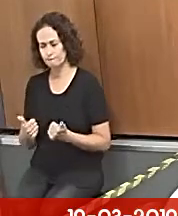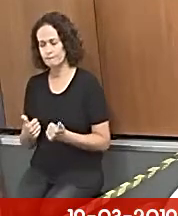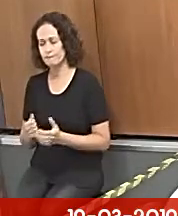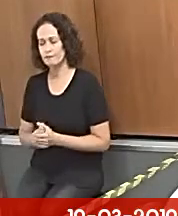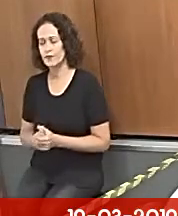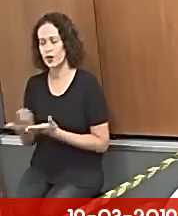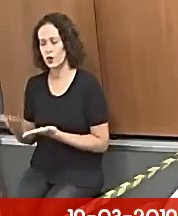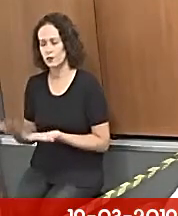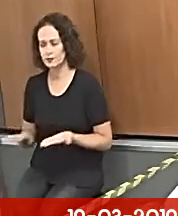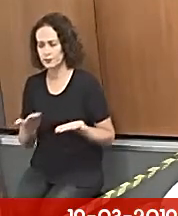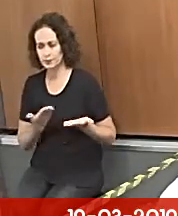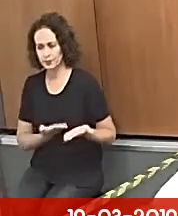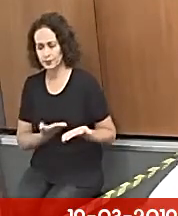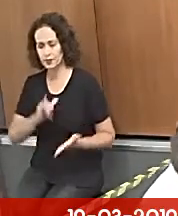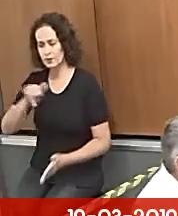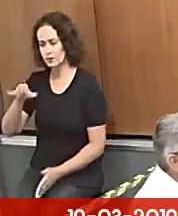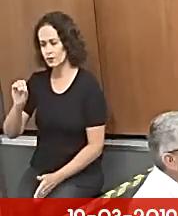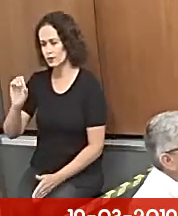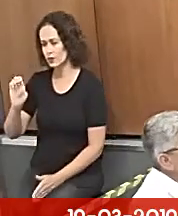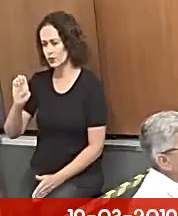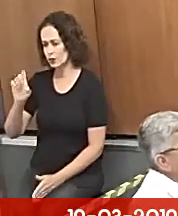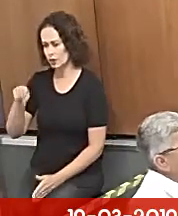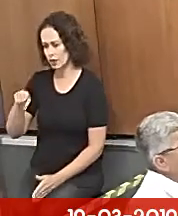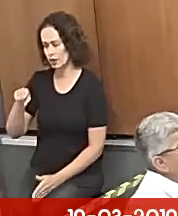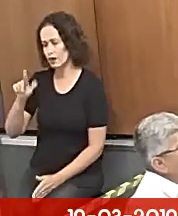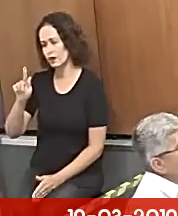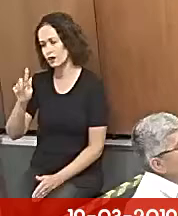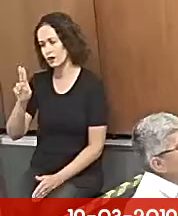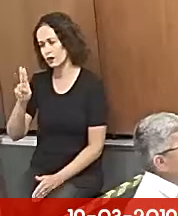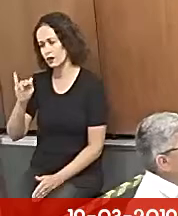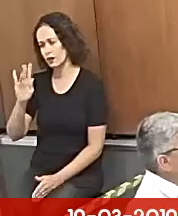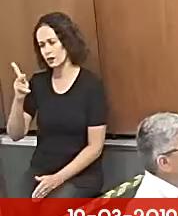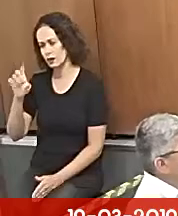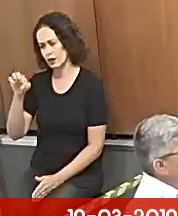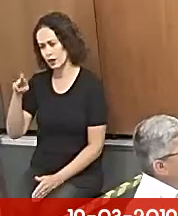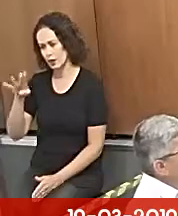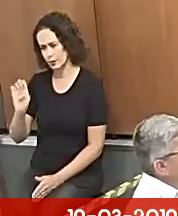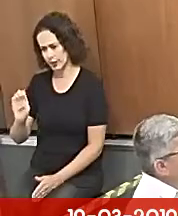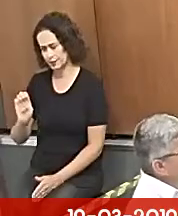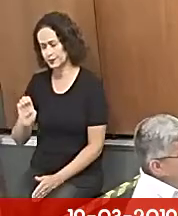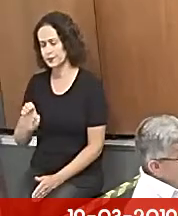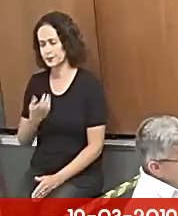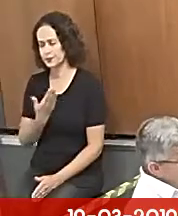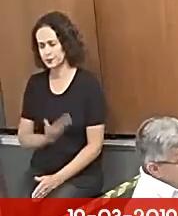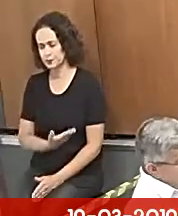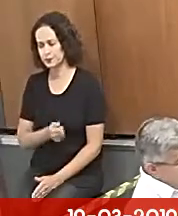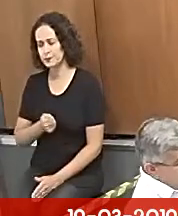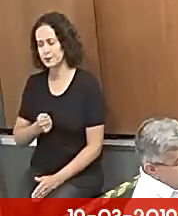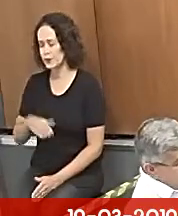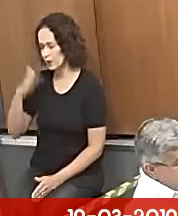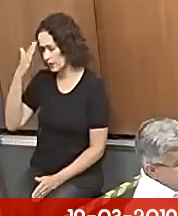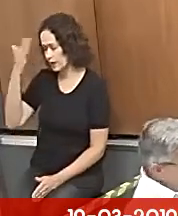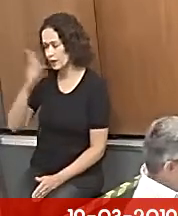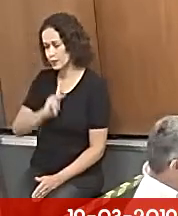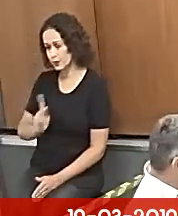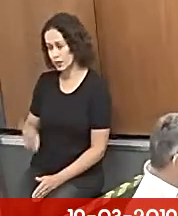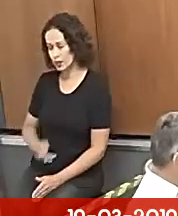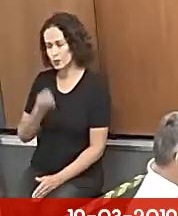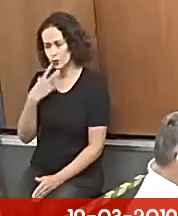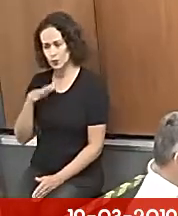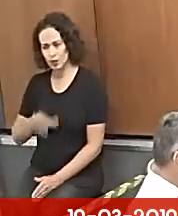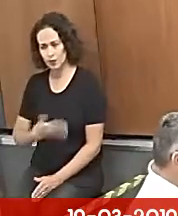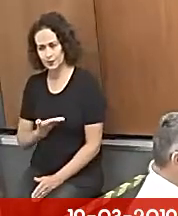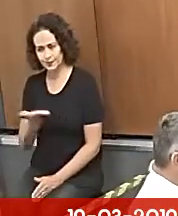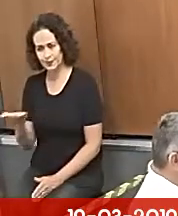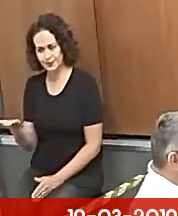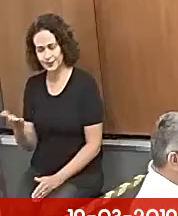passar aqui prossegue lepra fazer suas considerações obrigado presidente professor o em de um boa tarde a todos